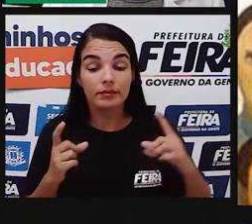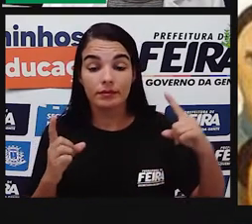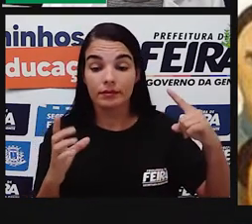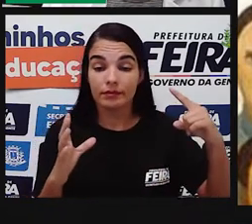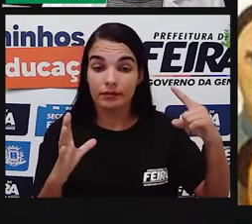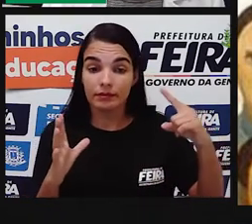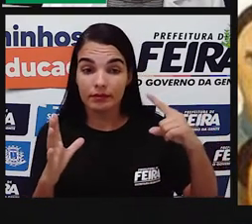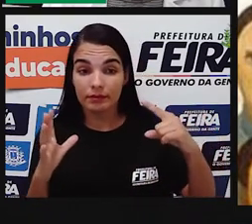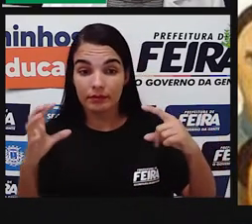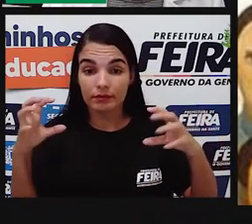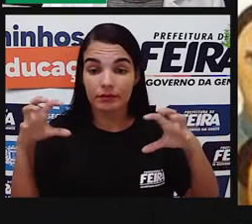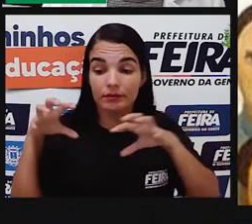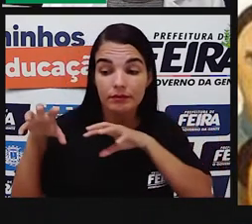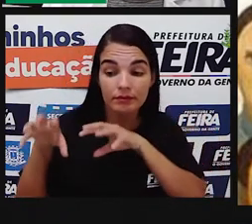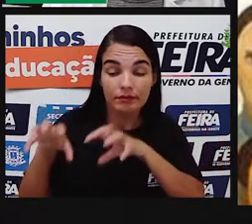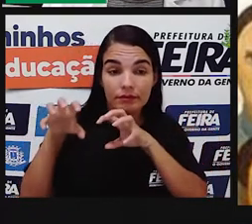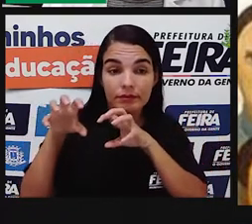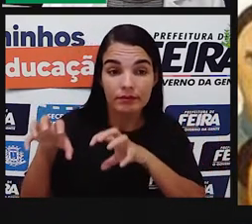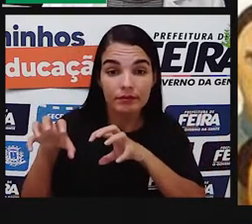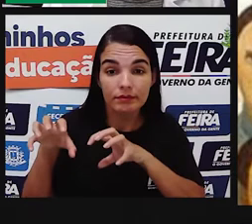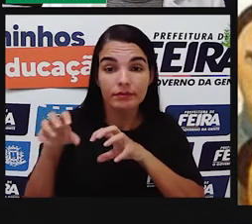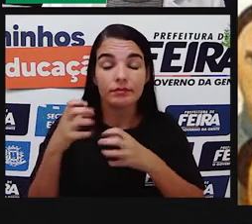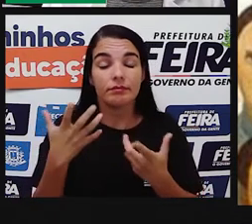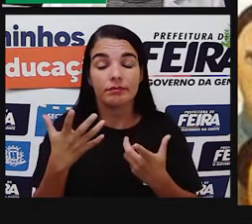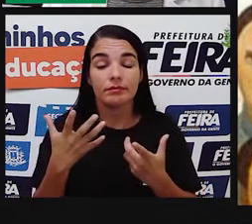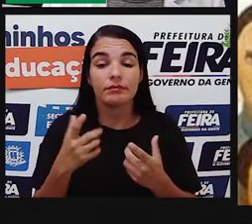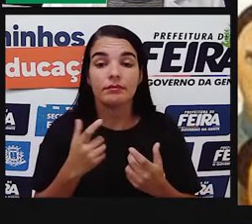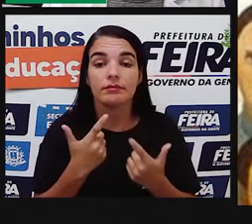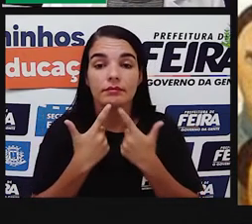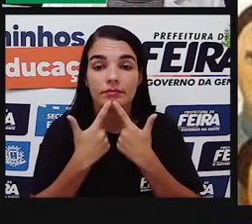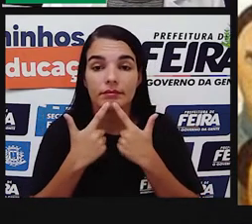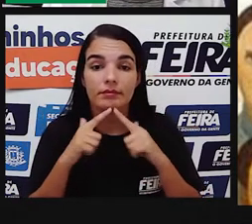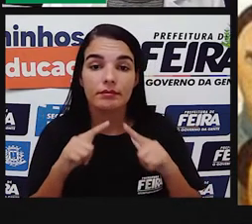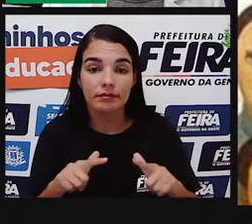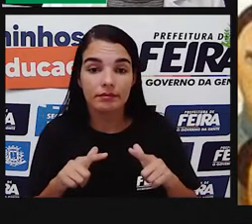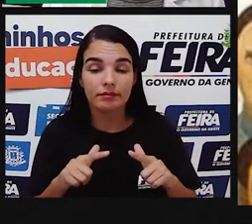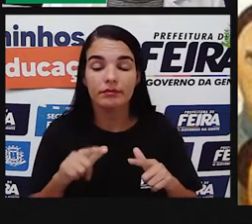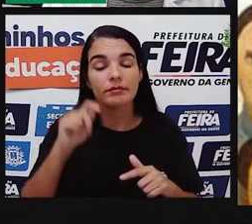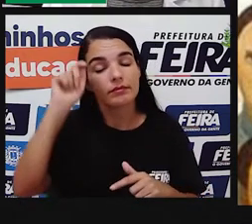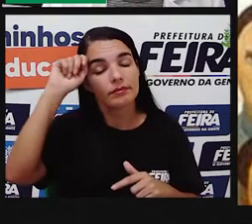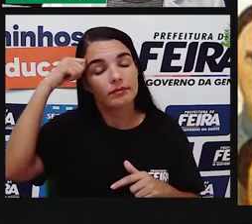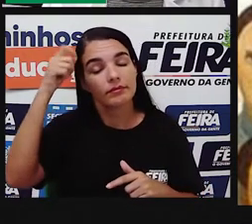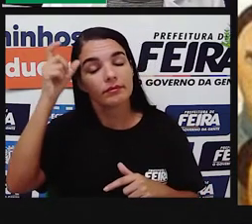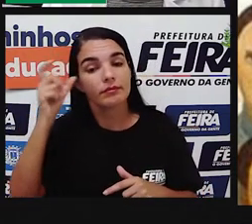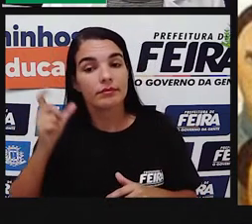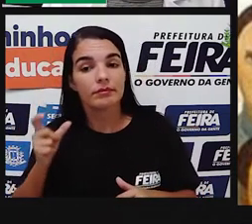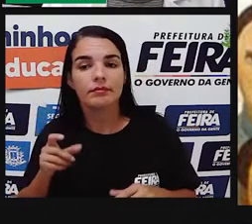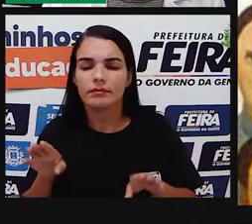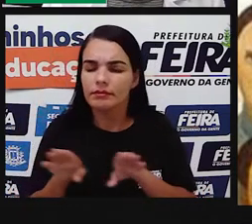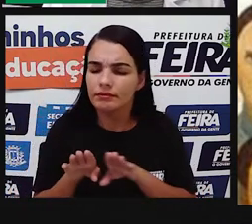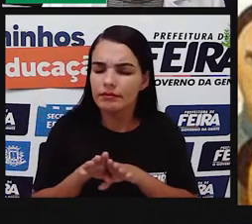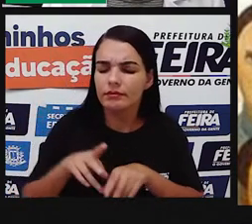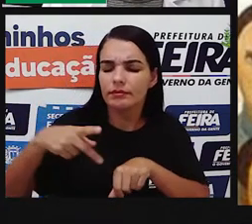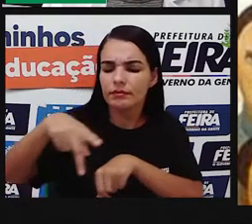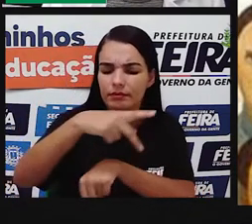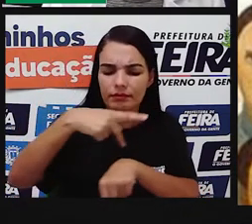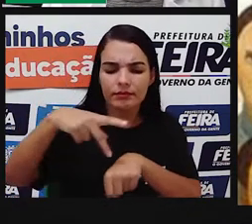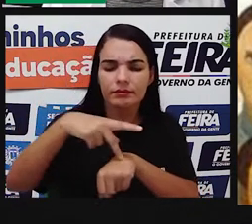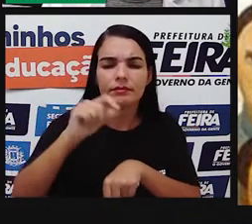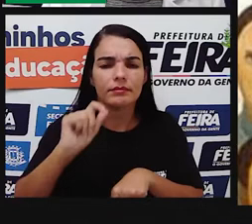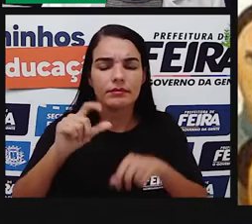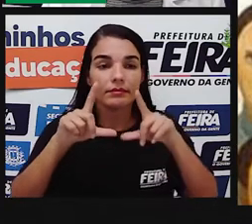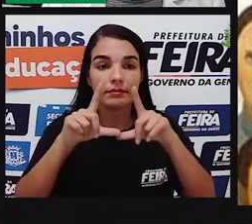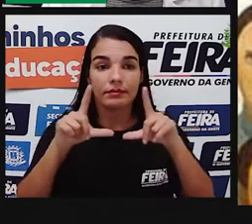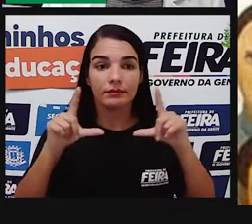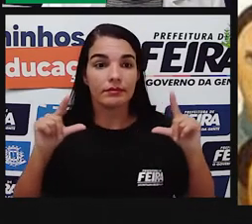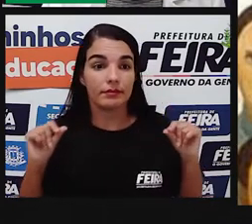negros africanos, dos indígenas, também de outras nações, como japoneses,